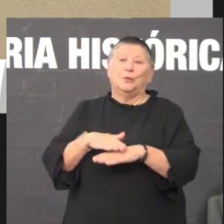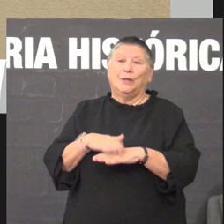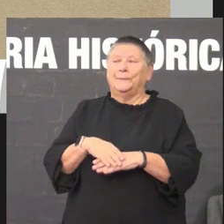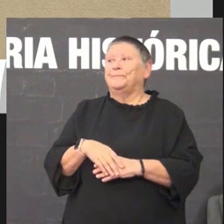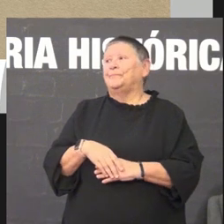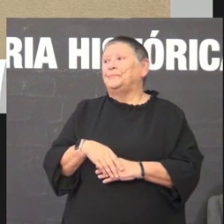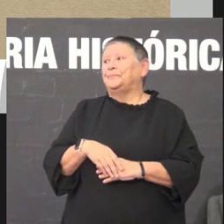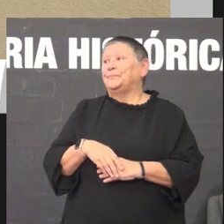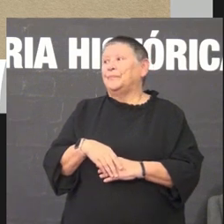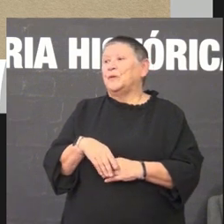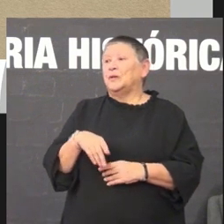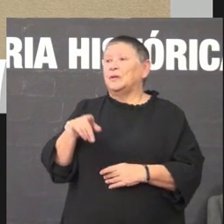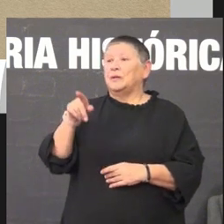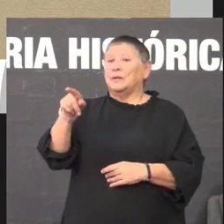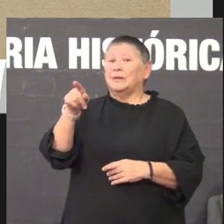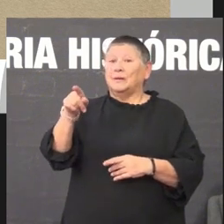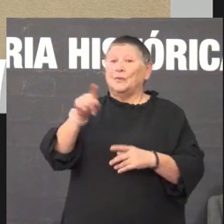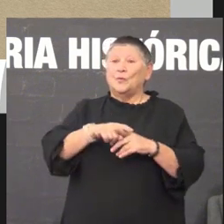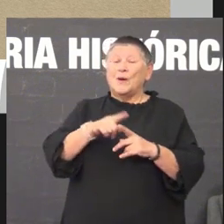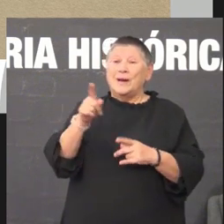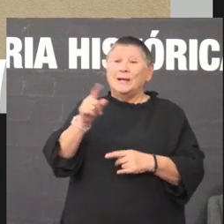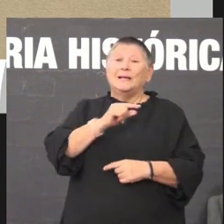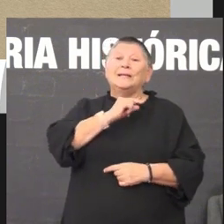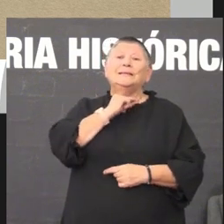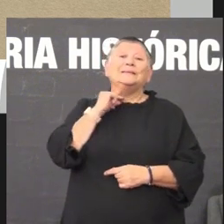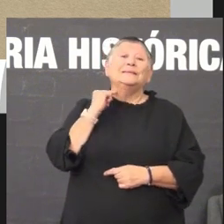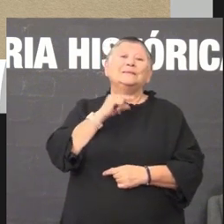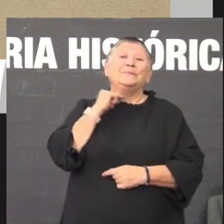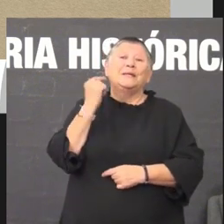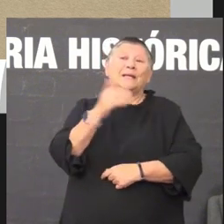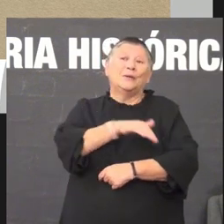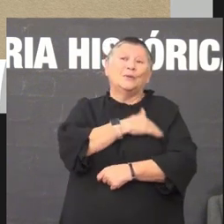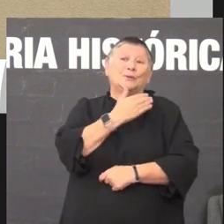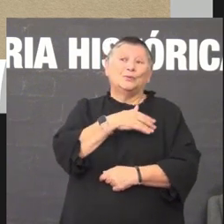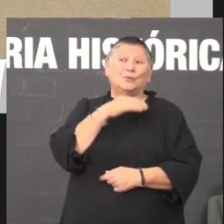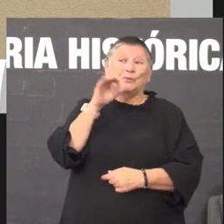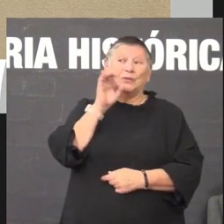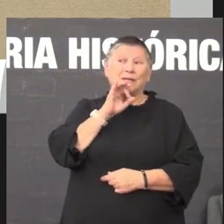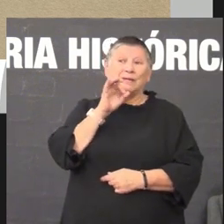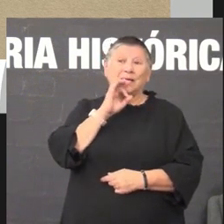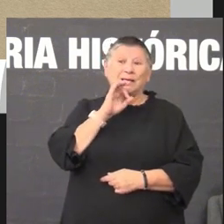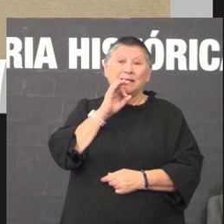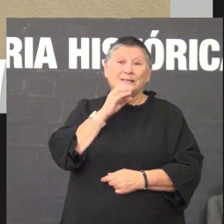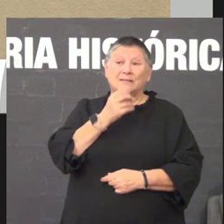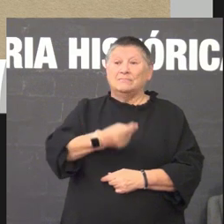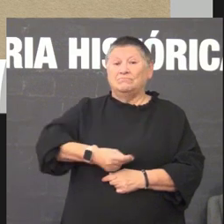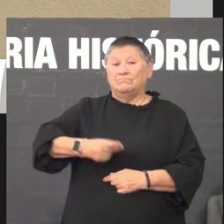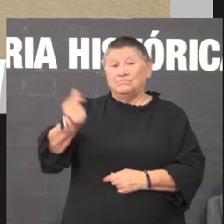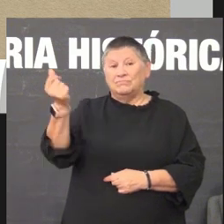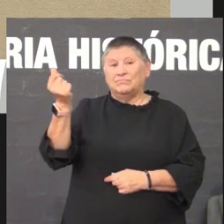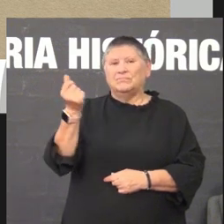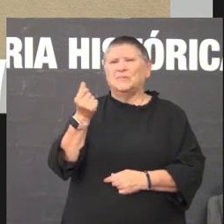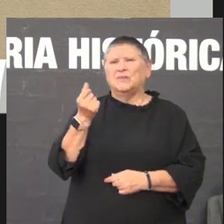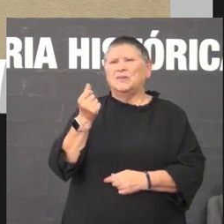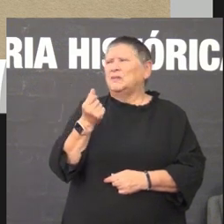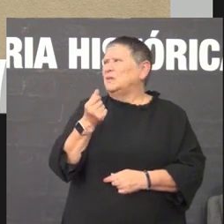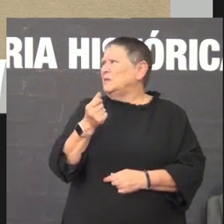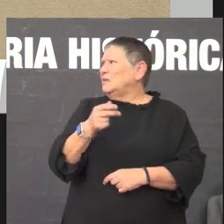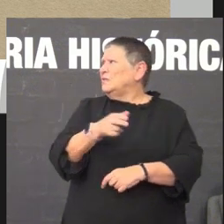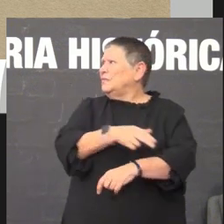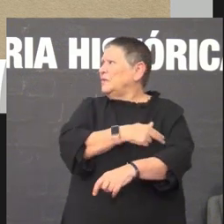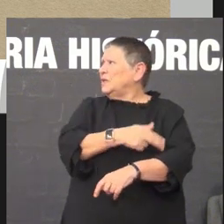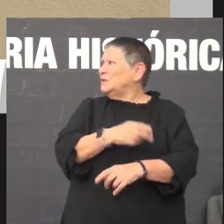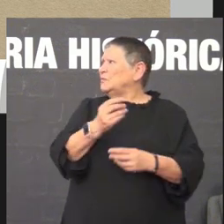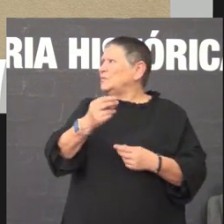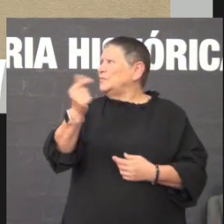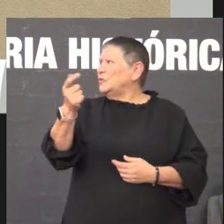unha vez destruído o Seminario de Estudos Galegos os franquistas destruíron ou roubaron e incautaron unha parte dos seus fondos